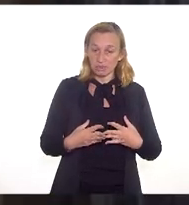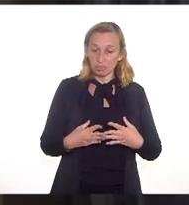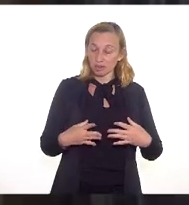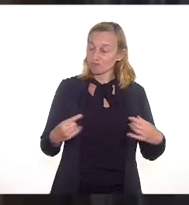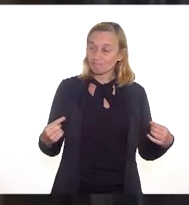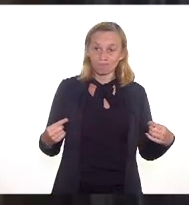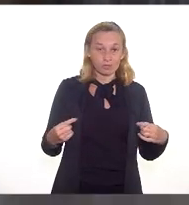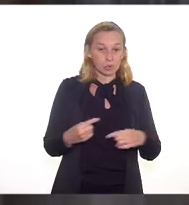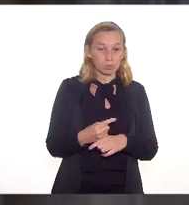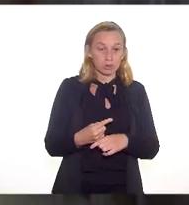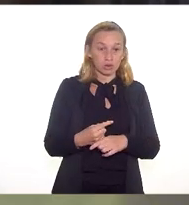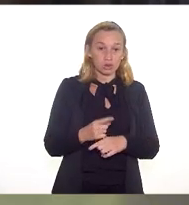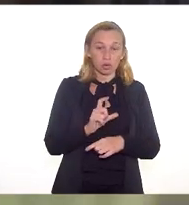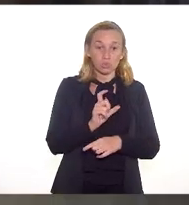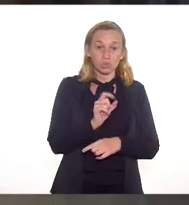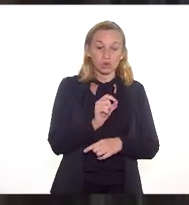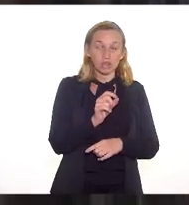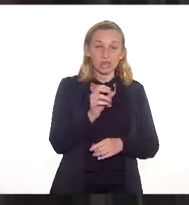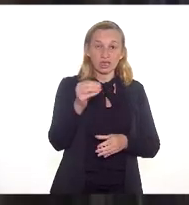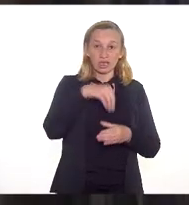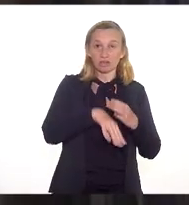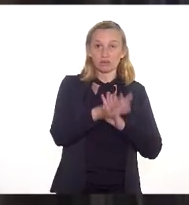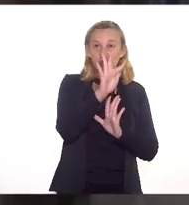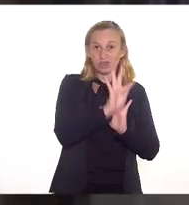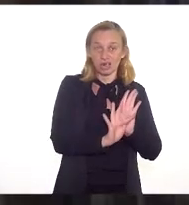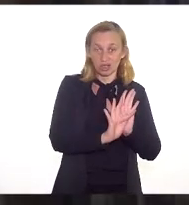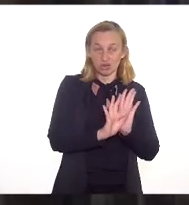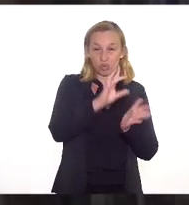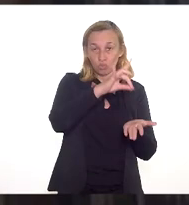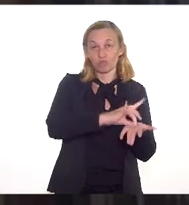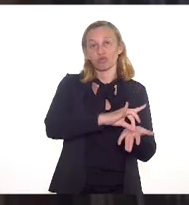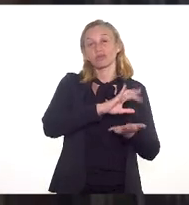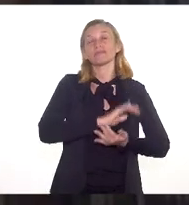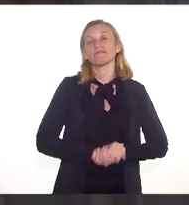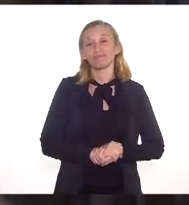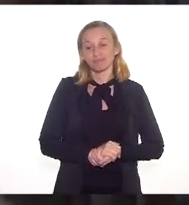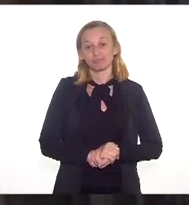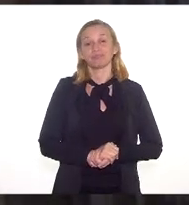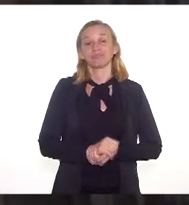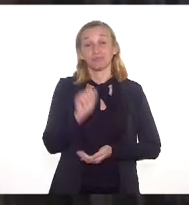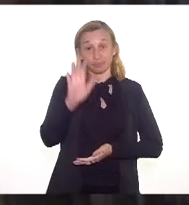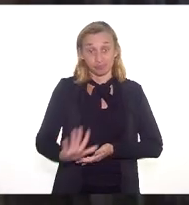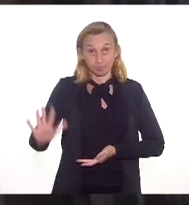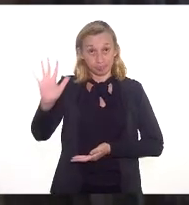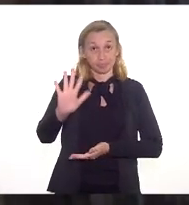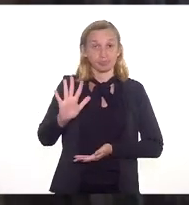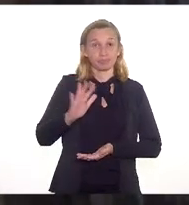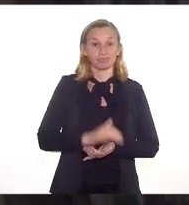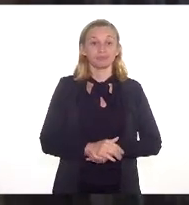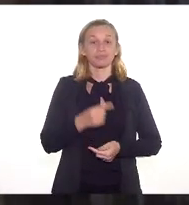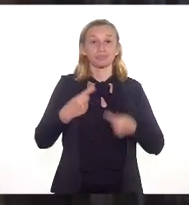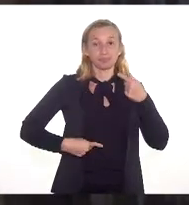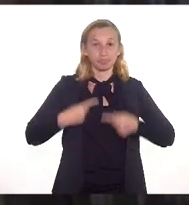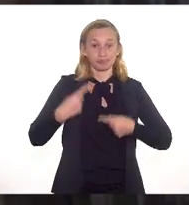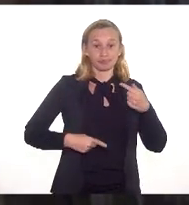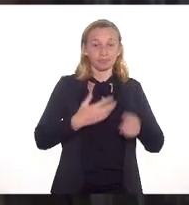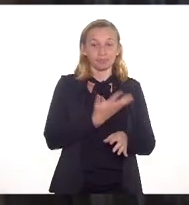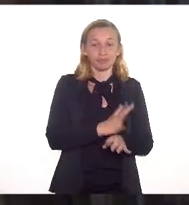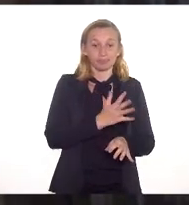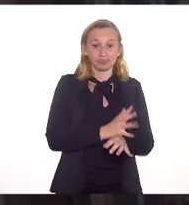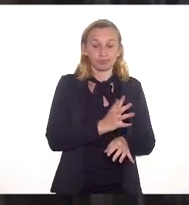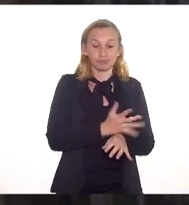está, por exemplo, num texto original, nacional, da política de